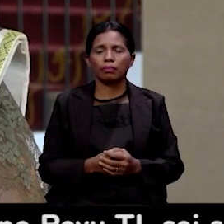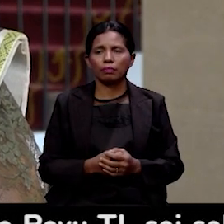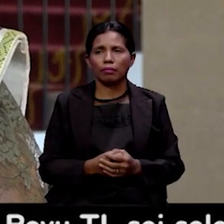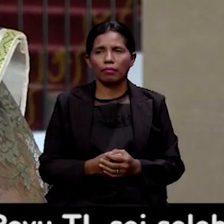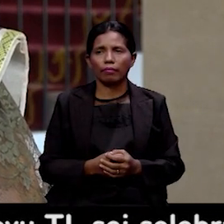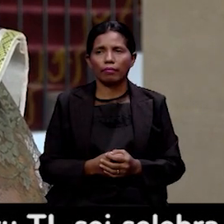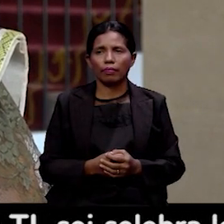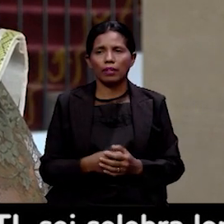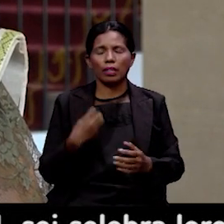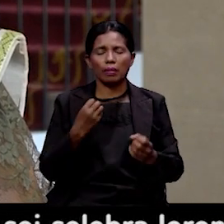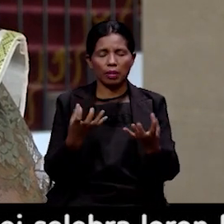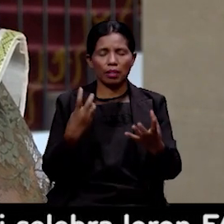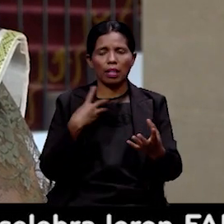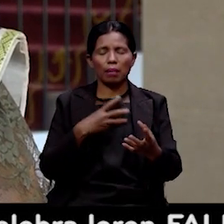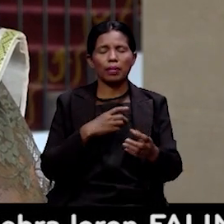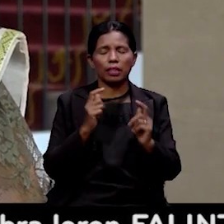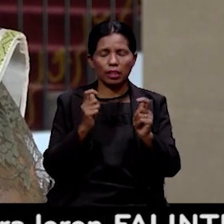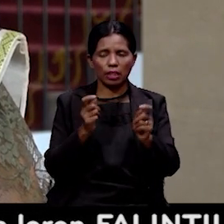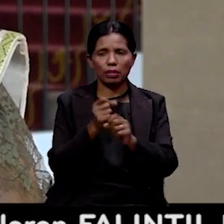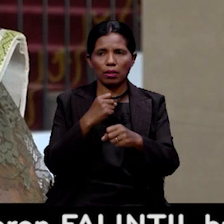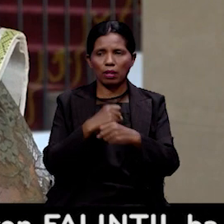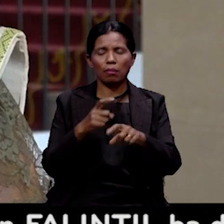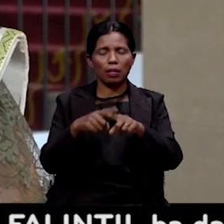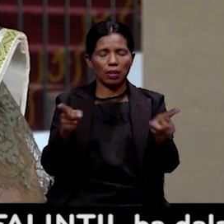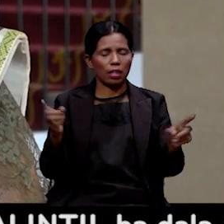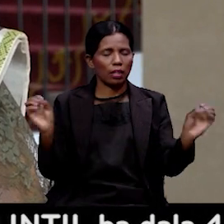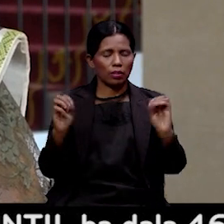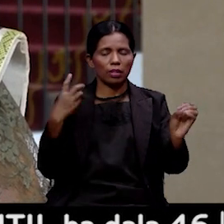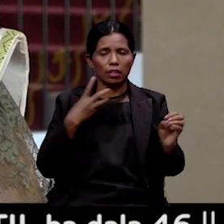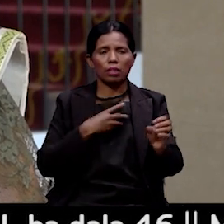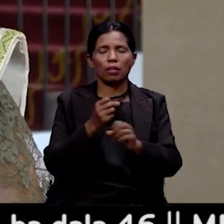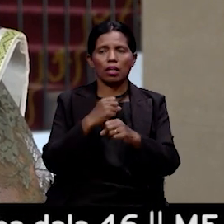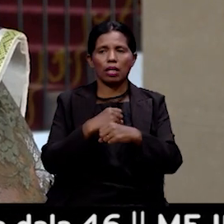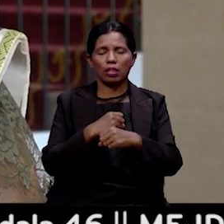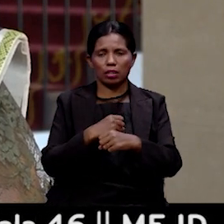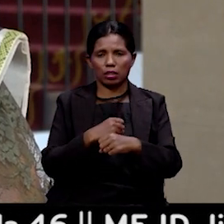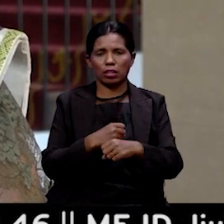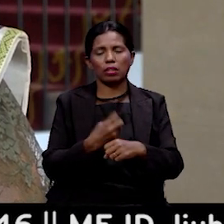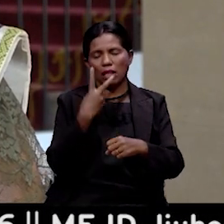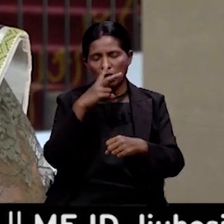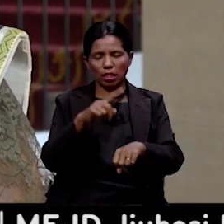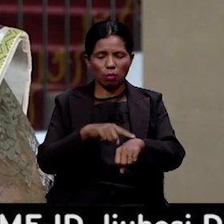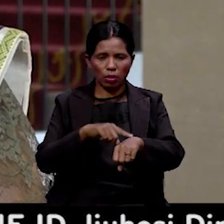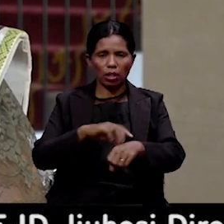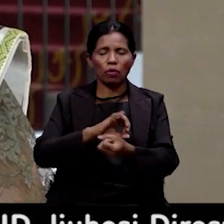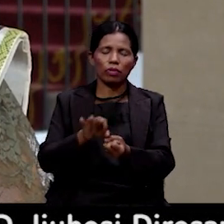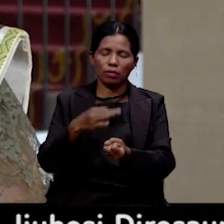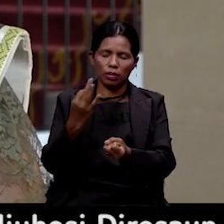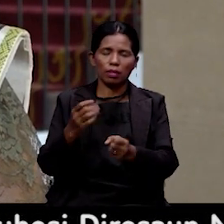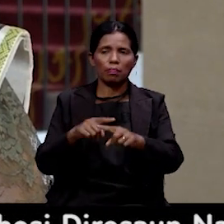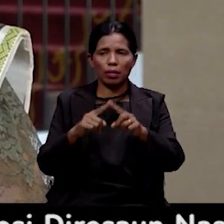ami koko atu halu mai be los buat tutu maka ita bele halu satan hau situasang ida agora covid mai be na